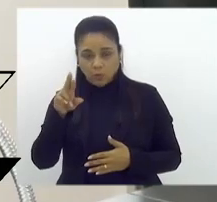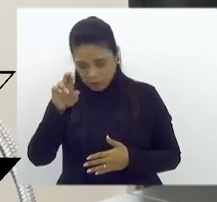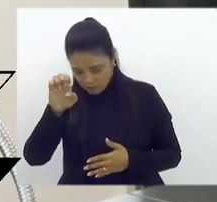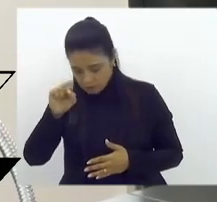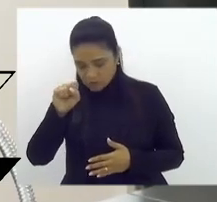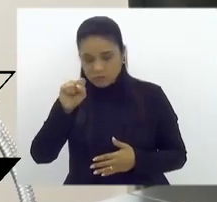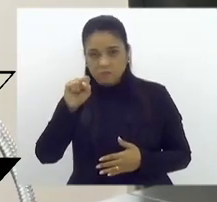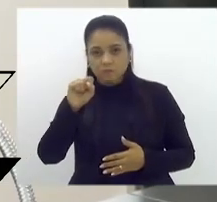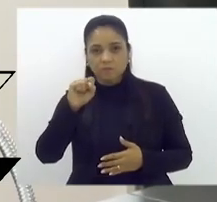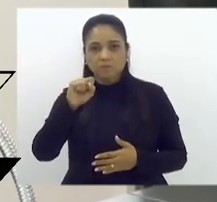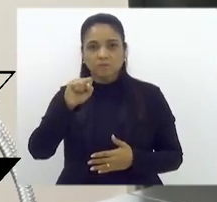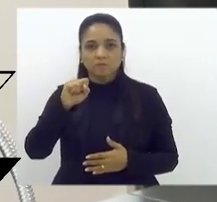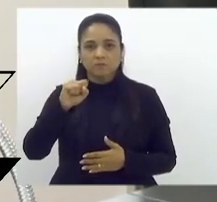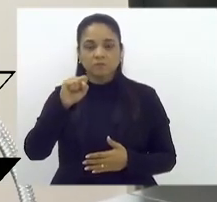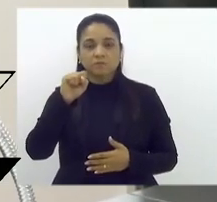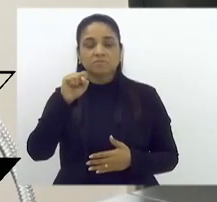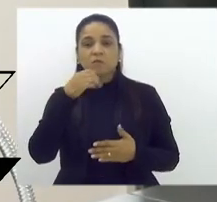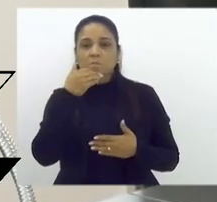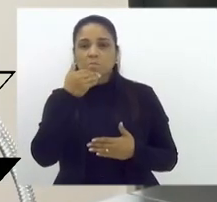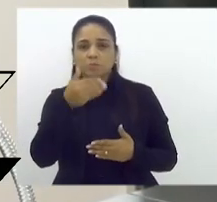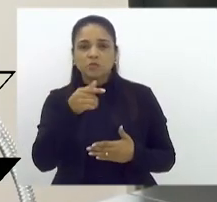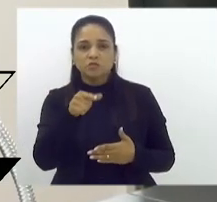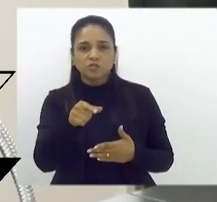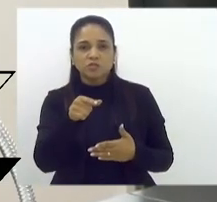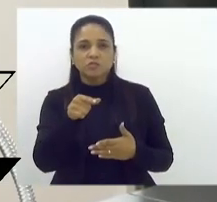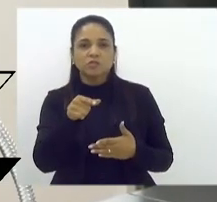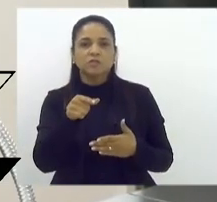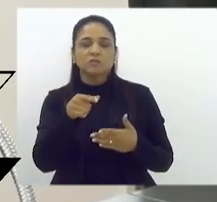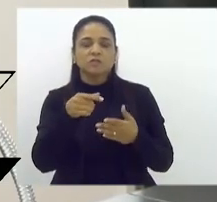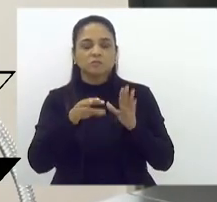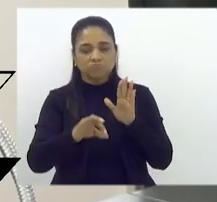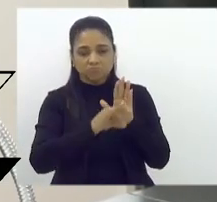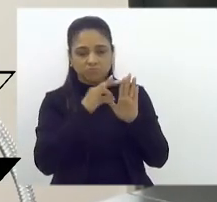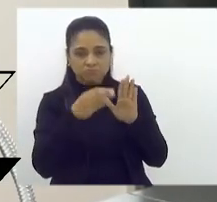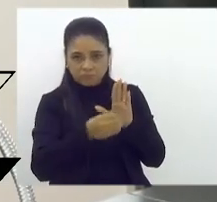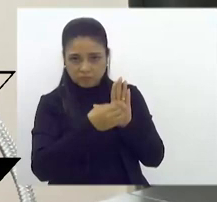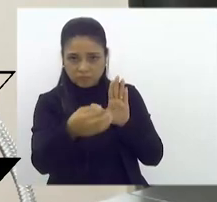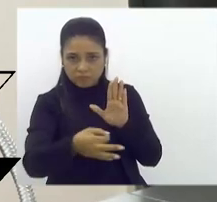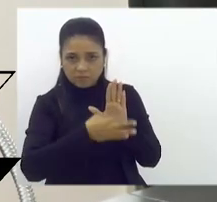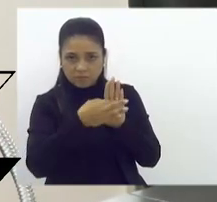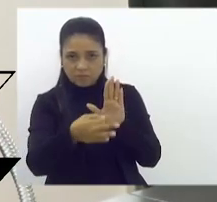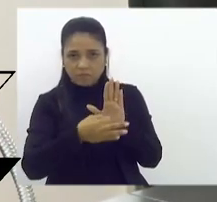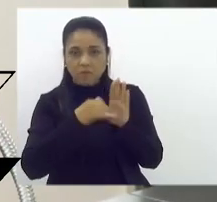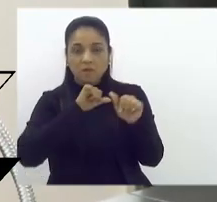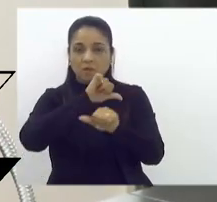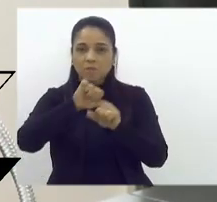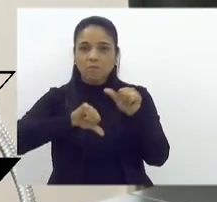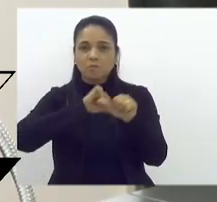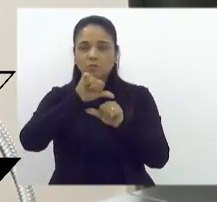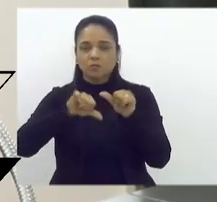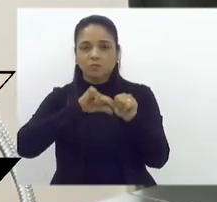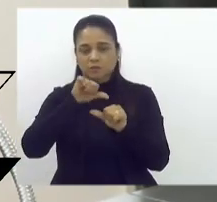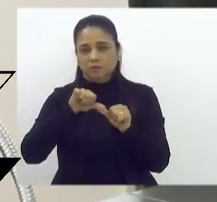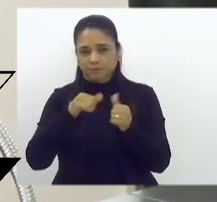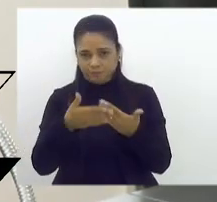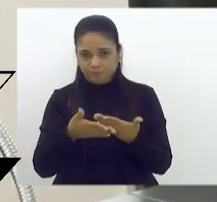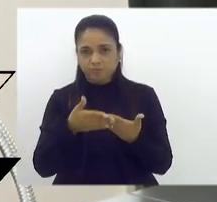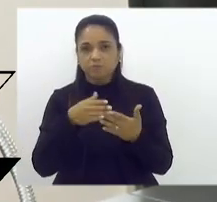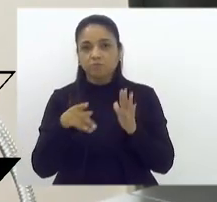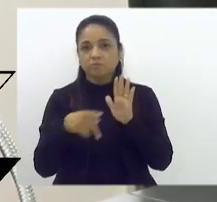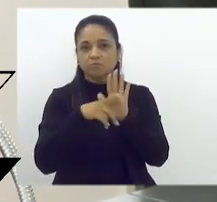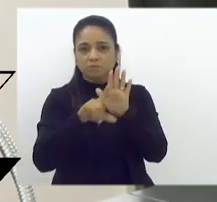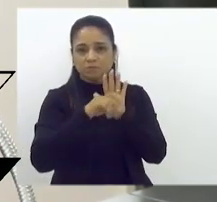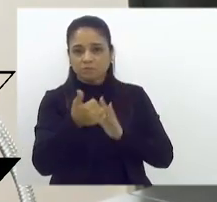CCJ, então pedi que Vossa Excelência possa cantar o parecer, no sentido de fazer essa alteração, obviamente. Trata-se do